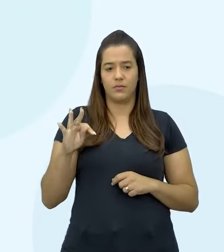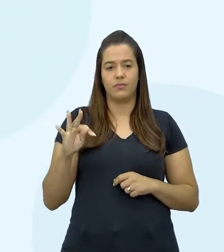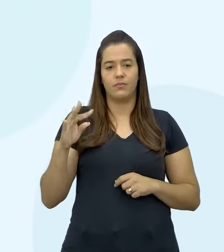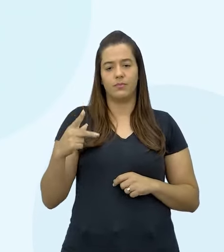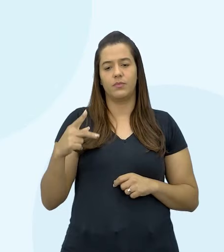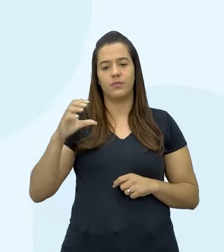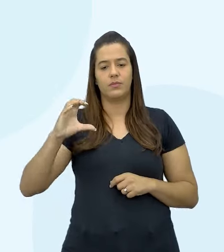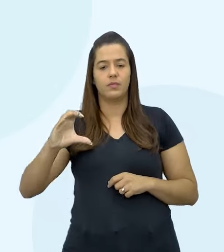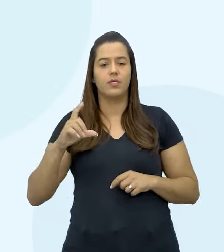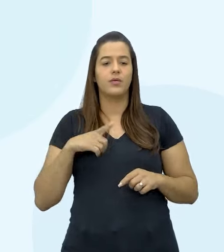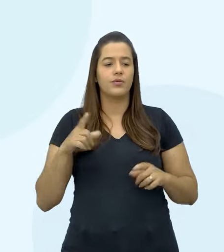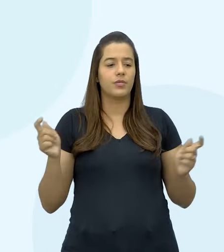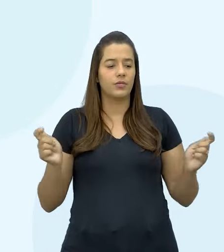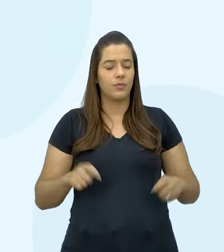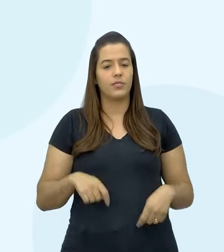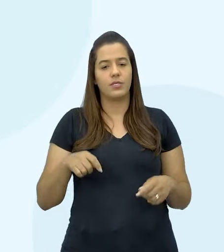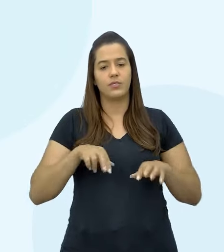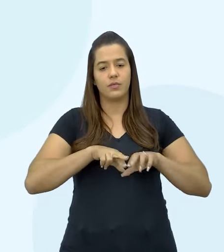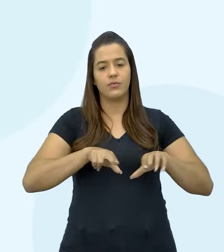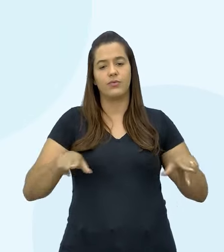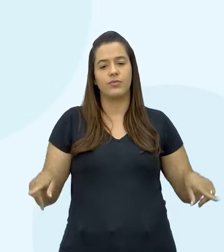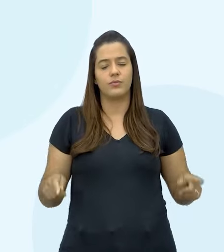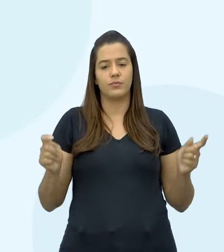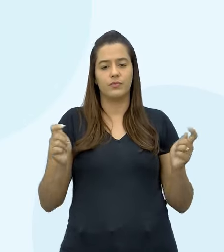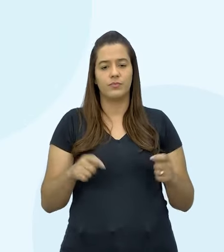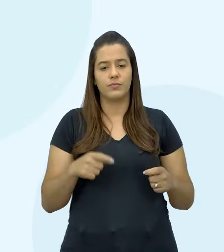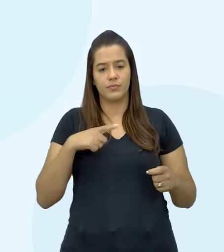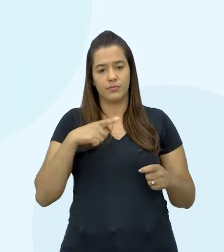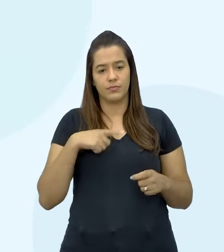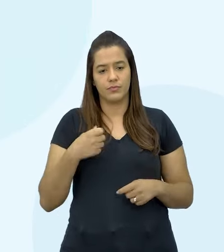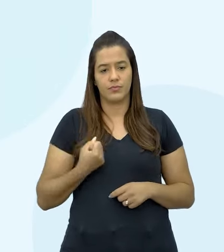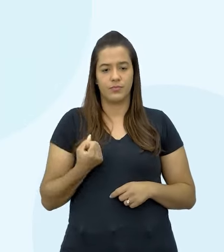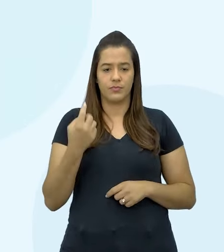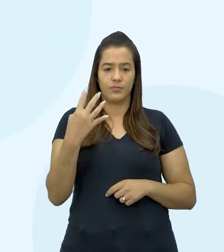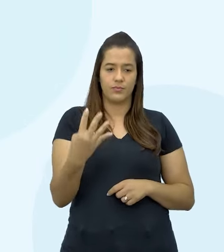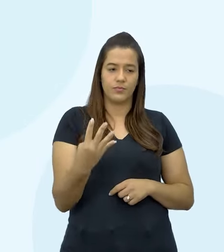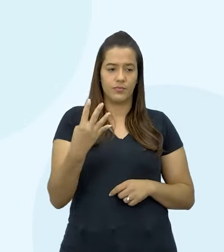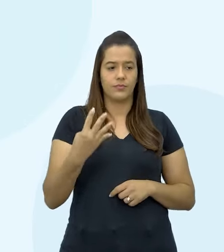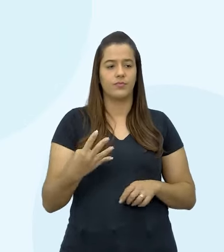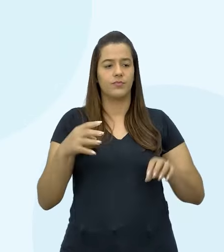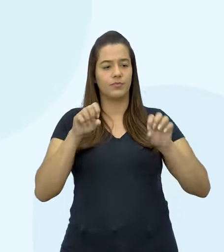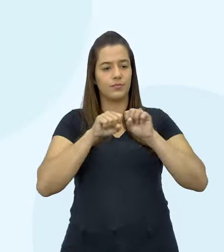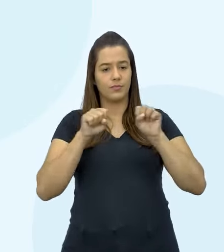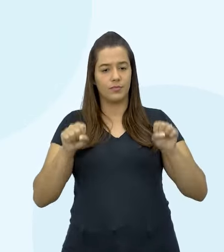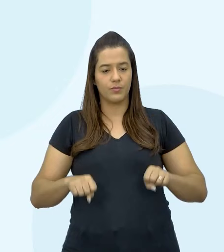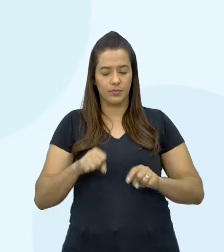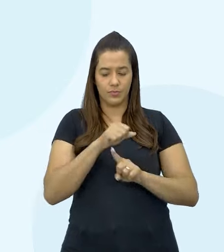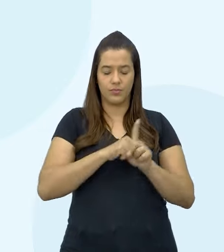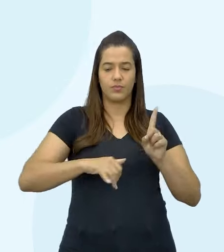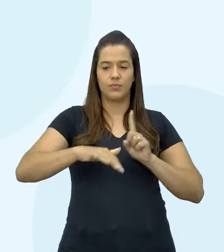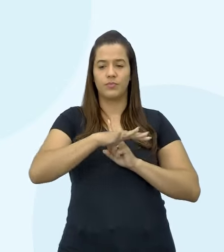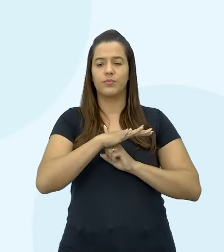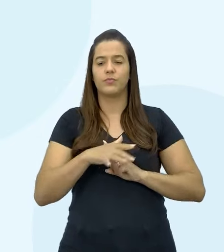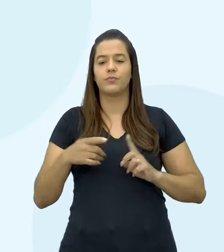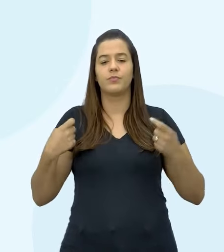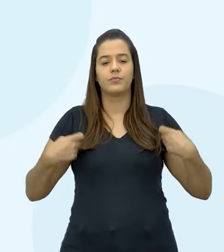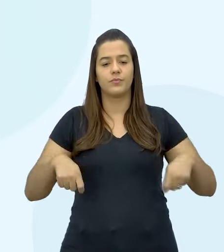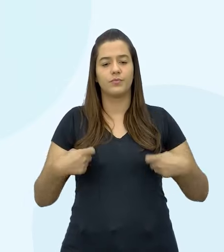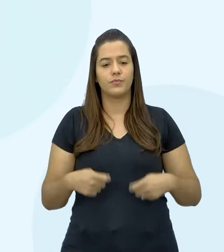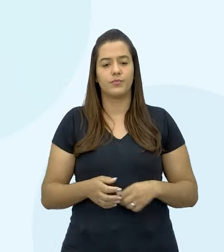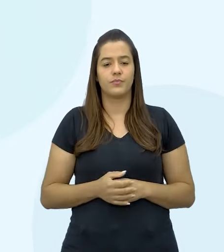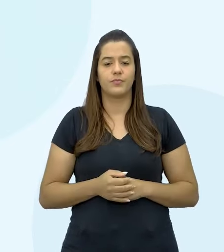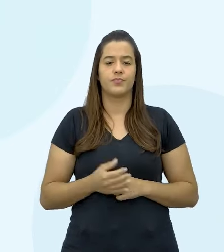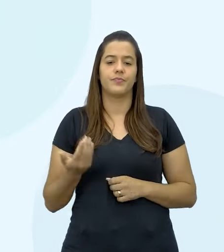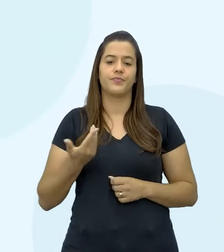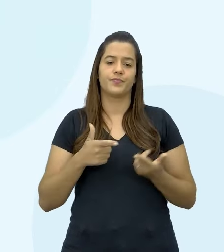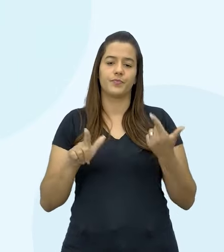as habilidades e os eixos estruturantes da atividade 1 do componente 4, Cultura e Sociedade, como um exemplo, né, dos demais componentes e